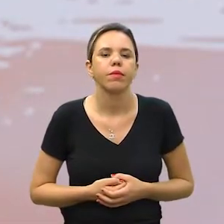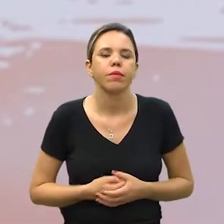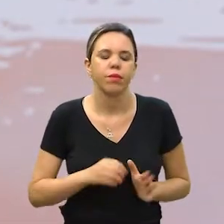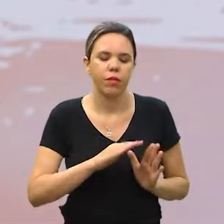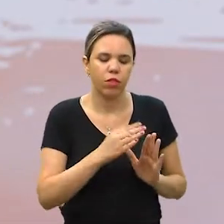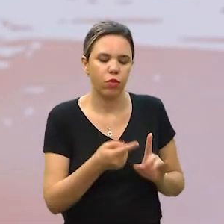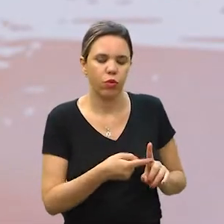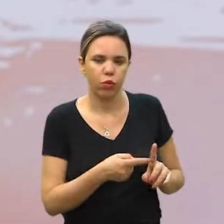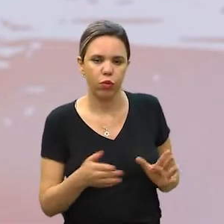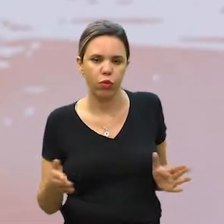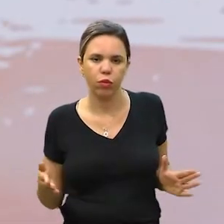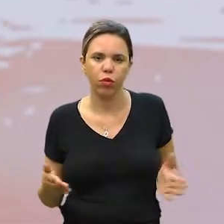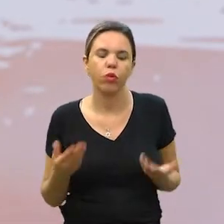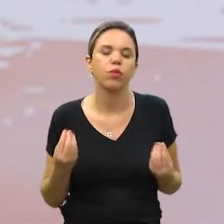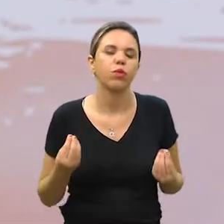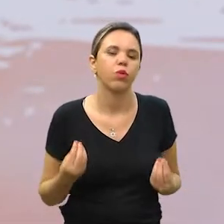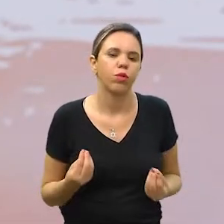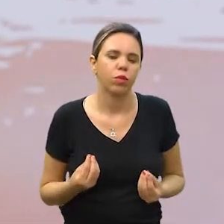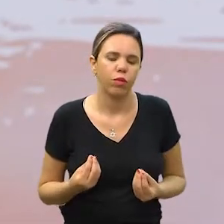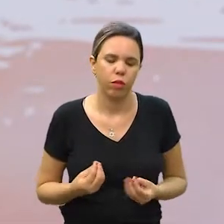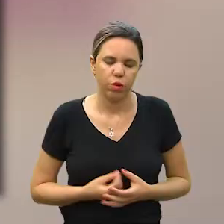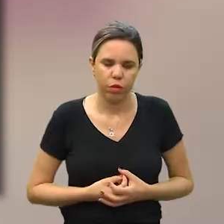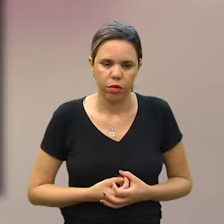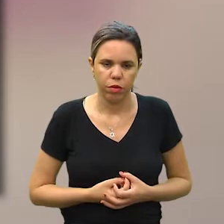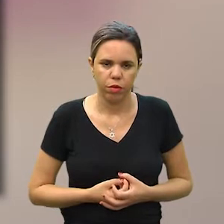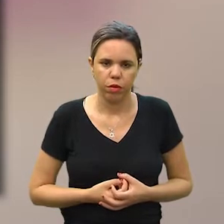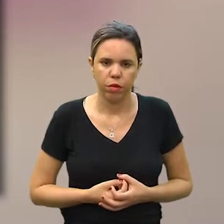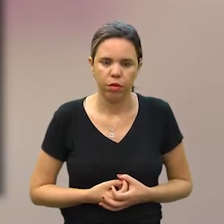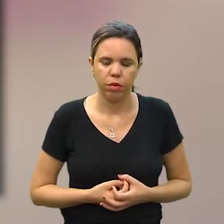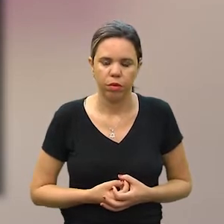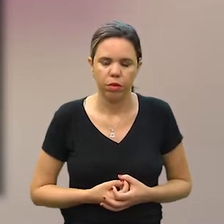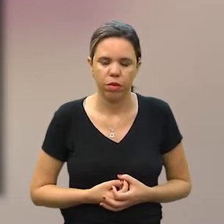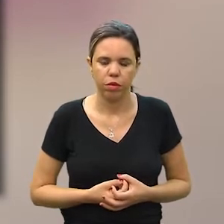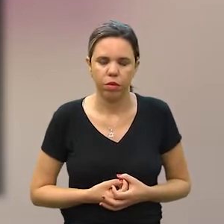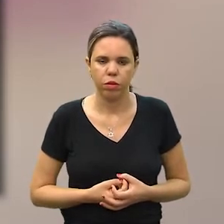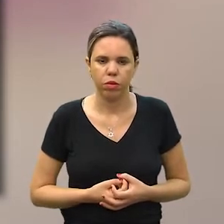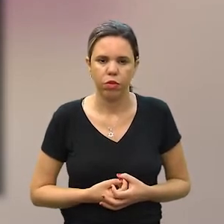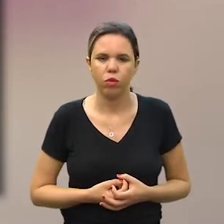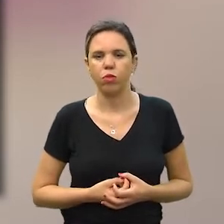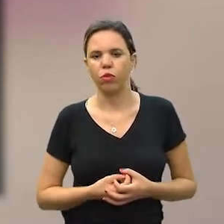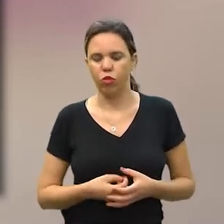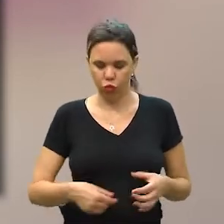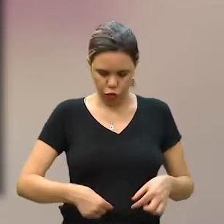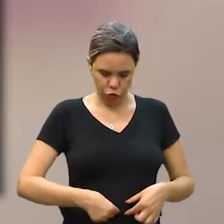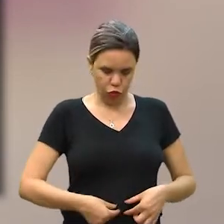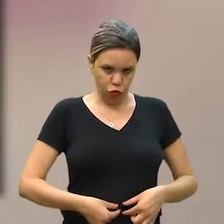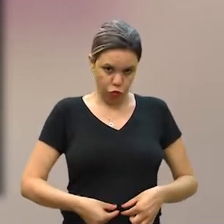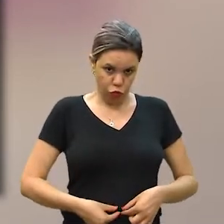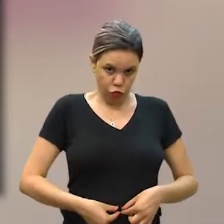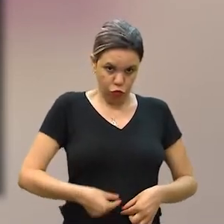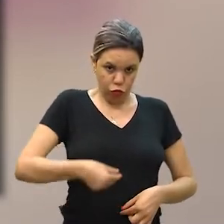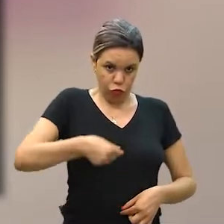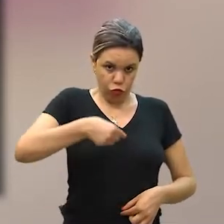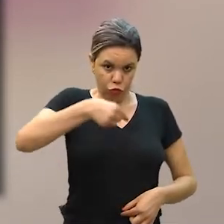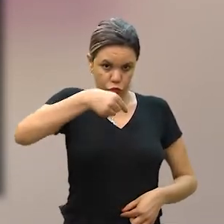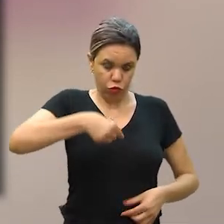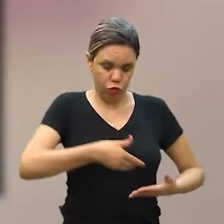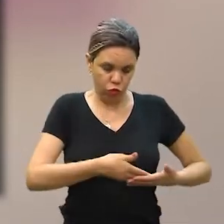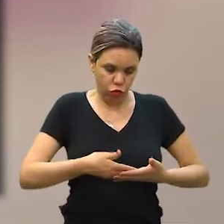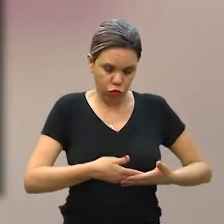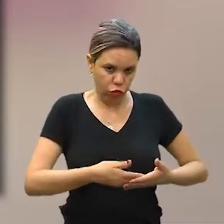na placenta e no cordão umbilical? Viviane, felizmente, a trombose do cordão umbilical ela é bastante